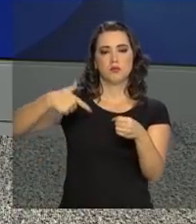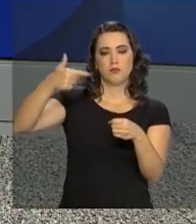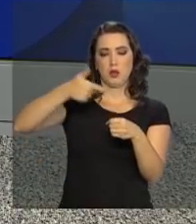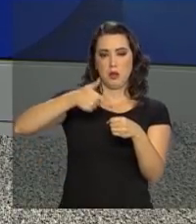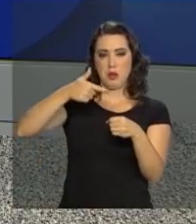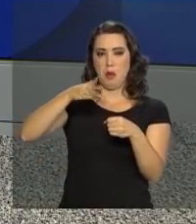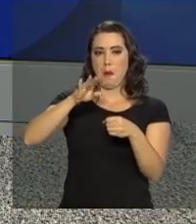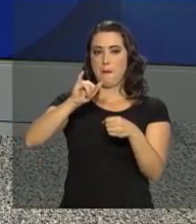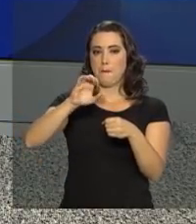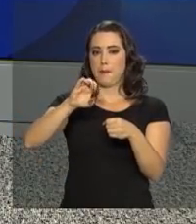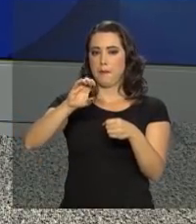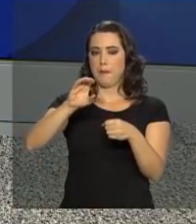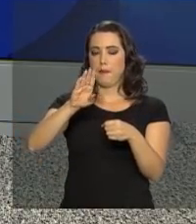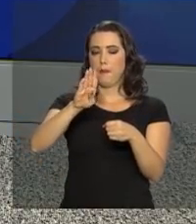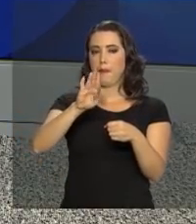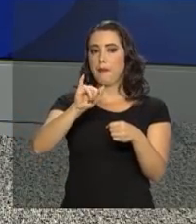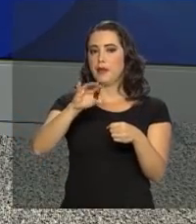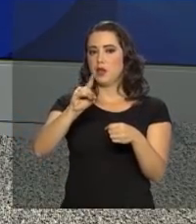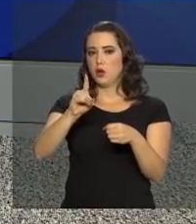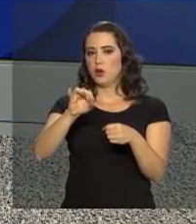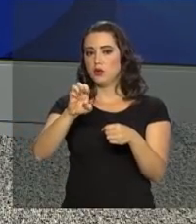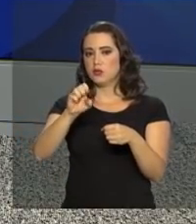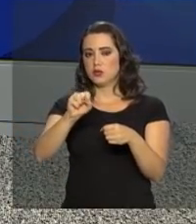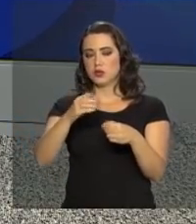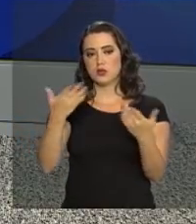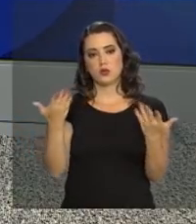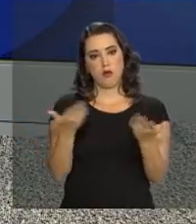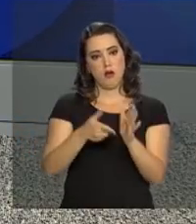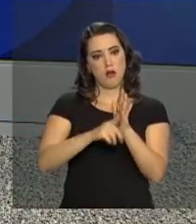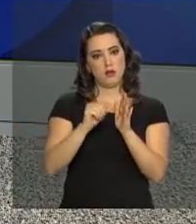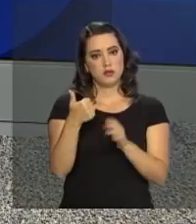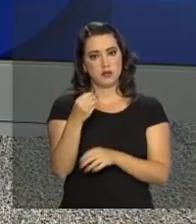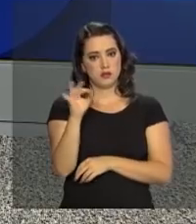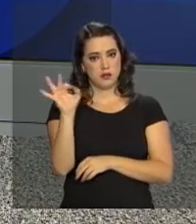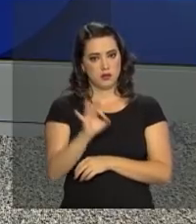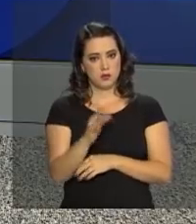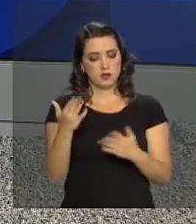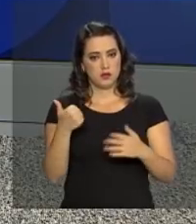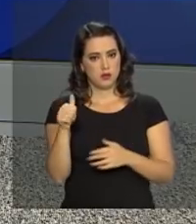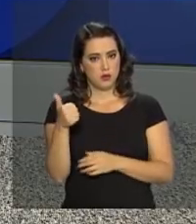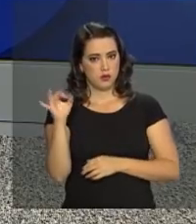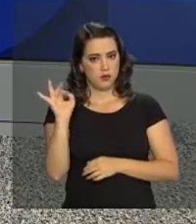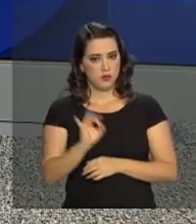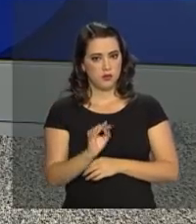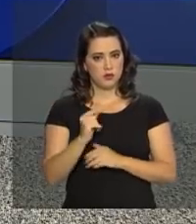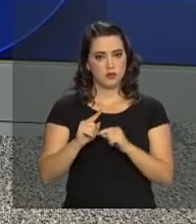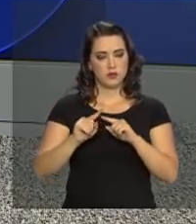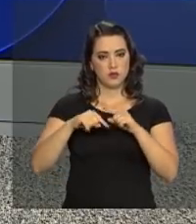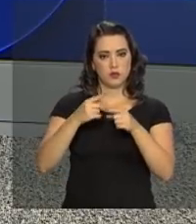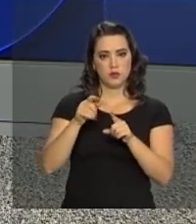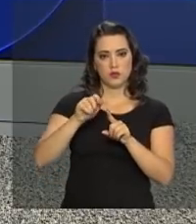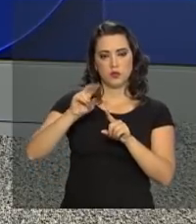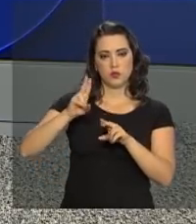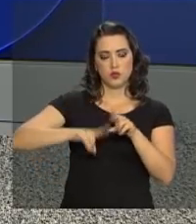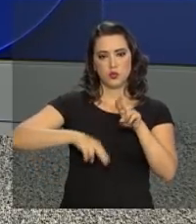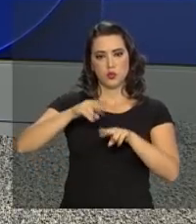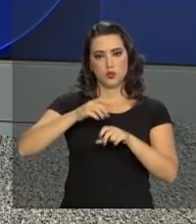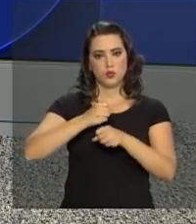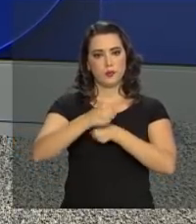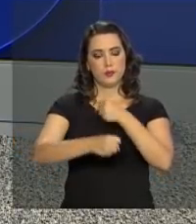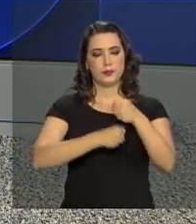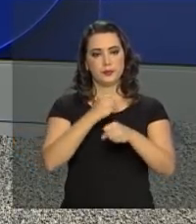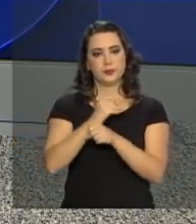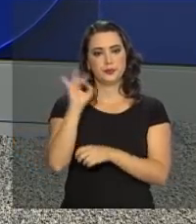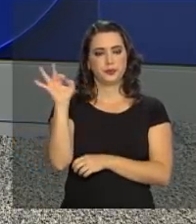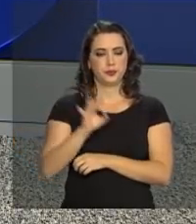do biodiesel e do diesel dos atuais 10% para 11% a partir de junho do ano que vem.